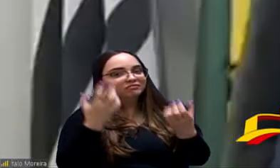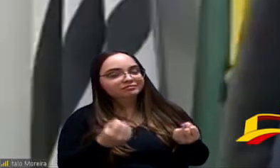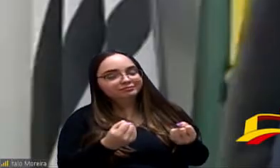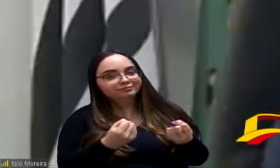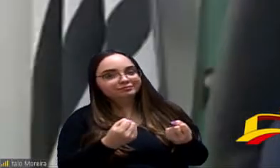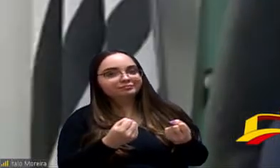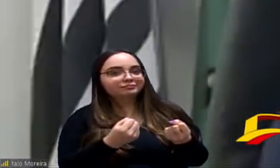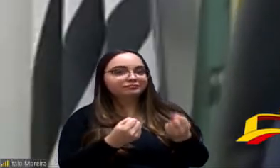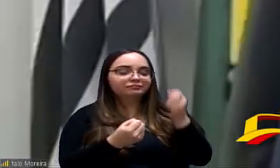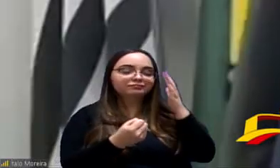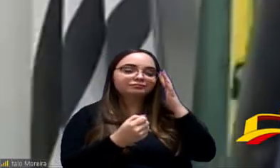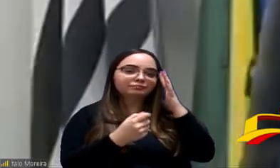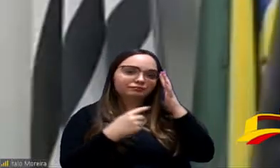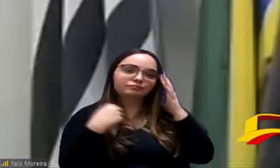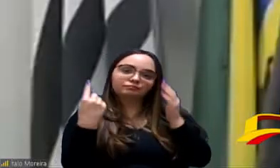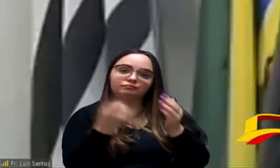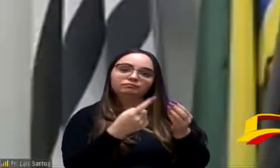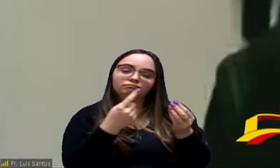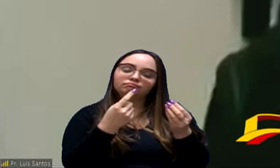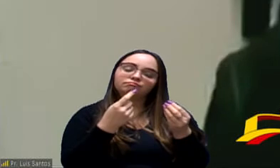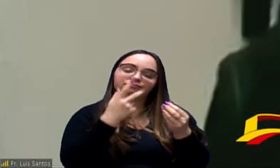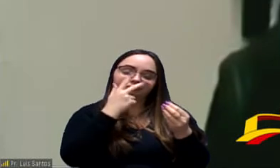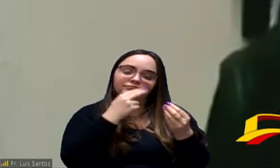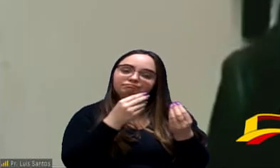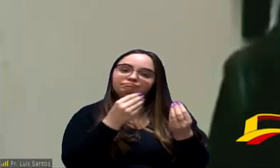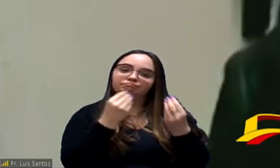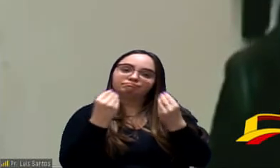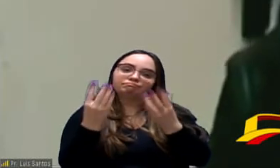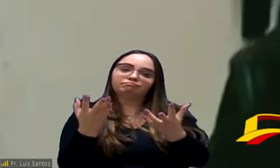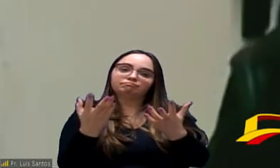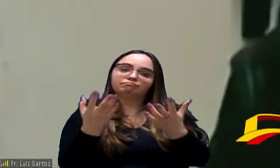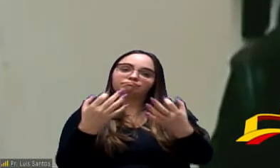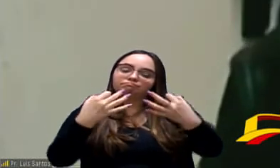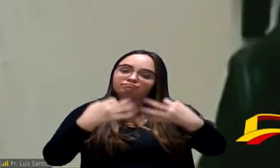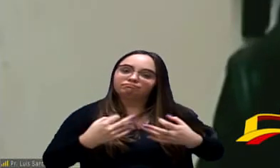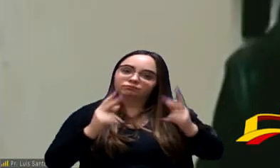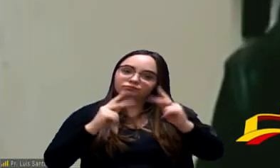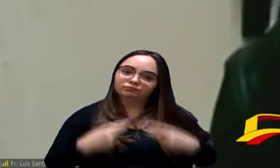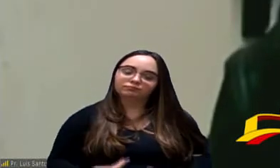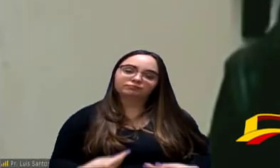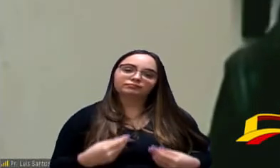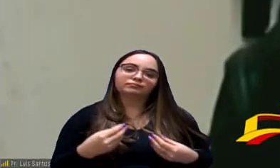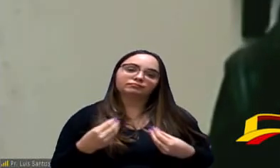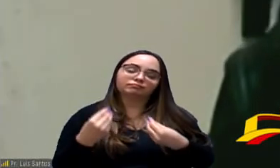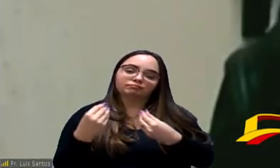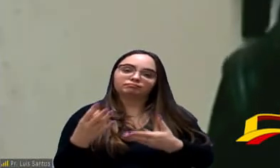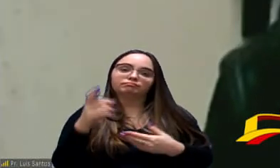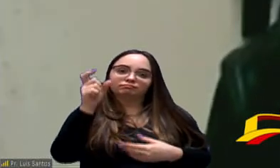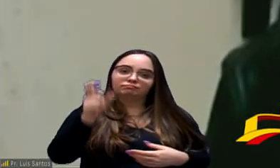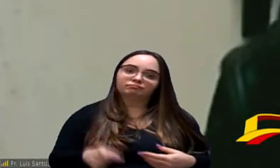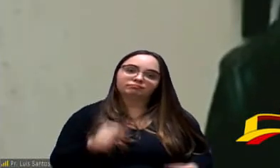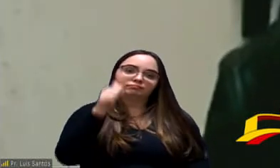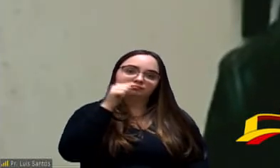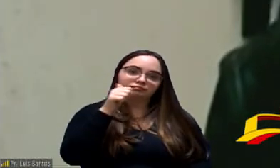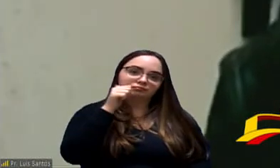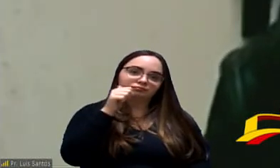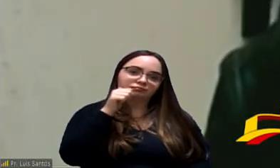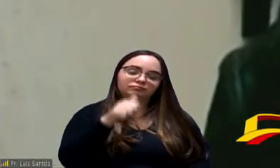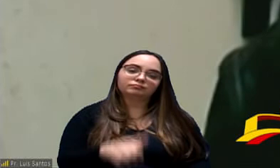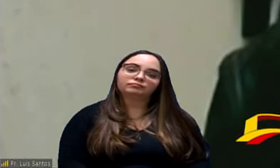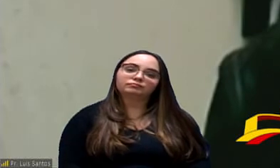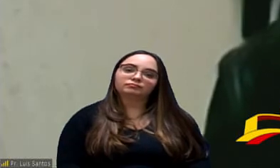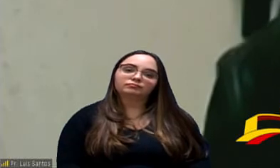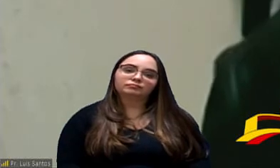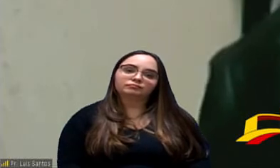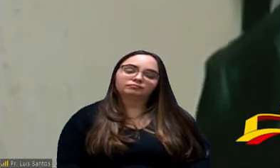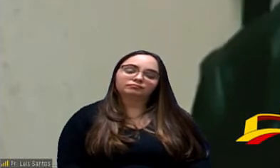Para nós honrarmos o legado, o trabalho desta lutadora, dessa guerreira, que durante tanto tempo,